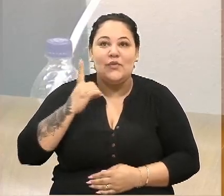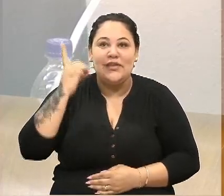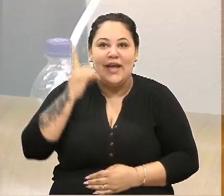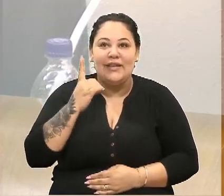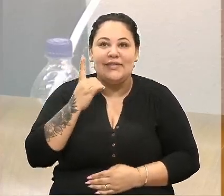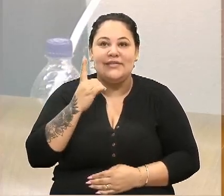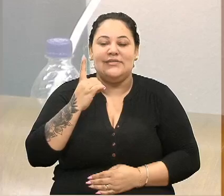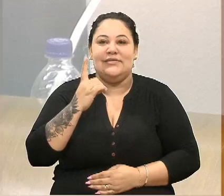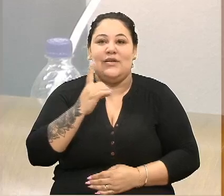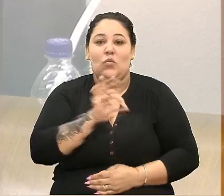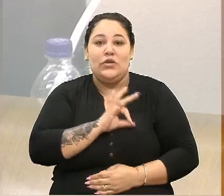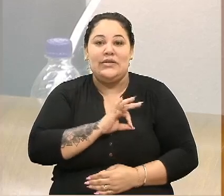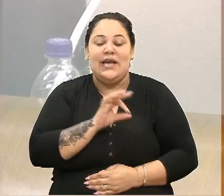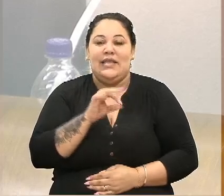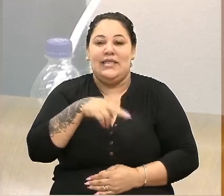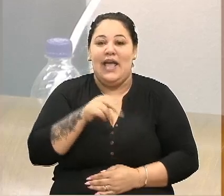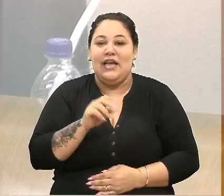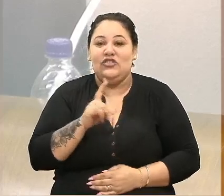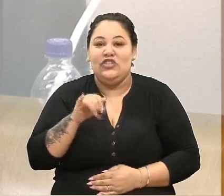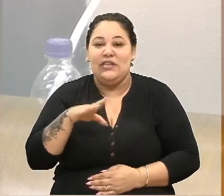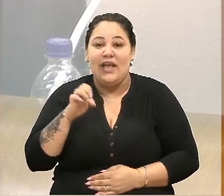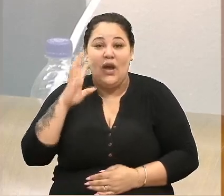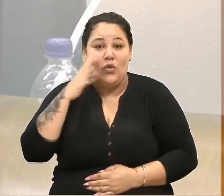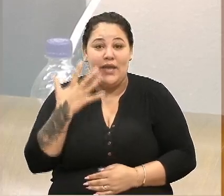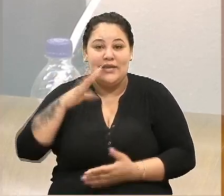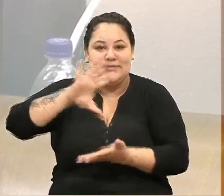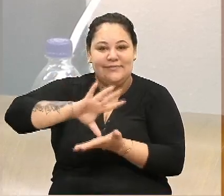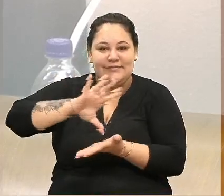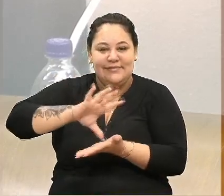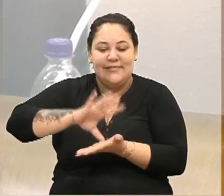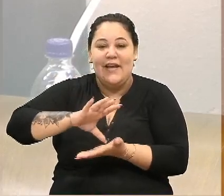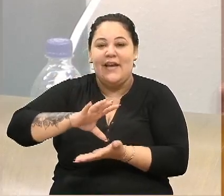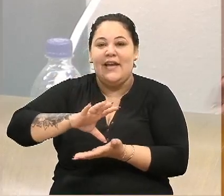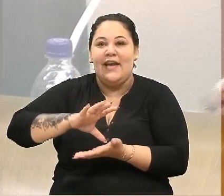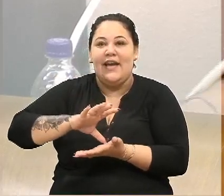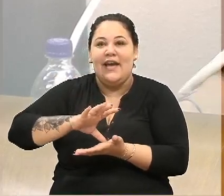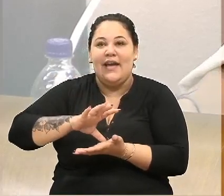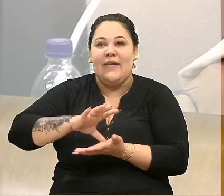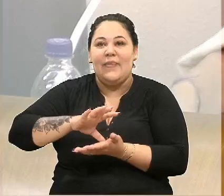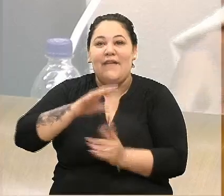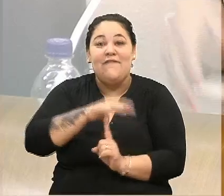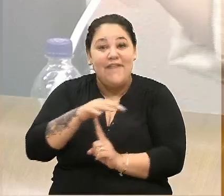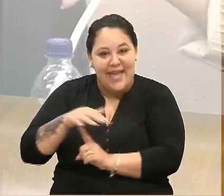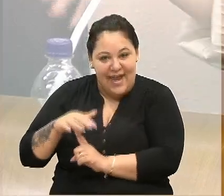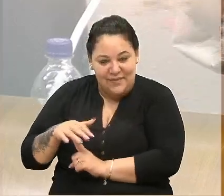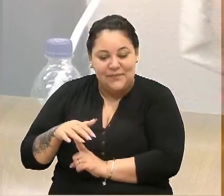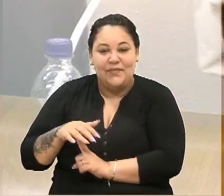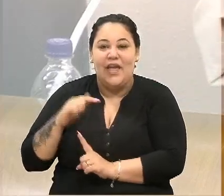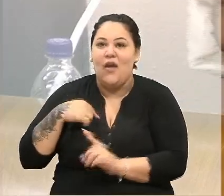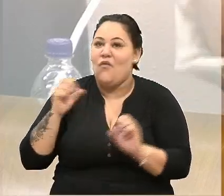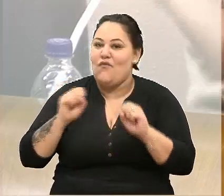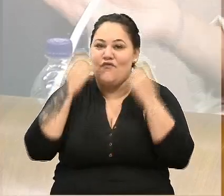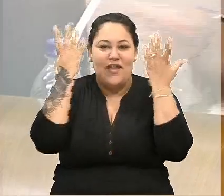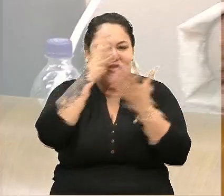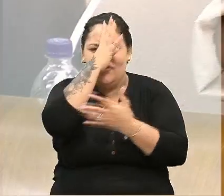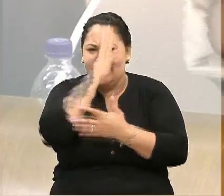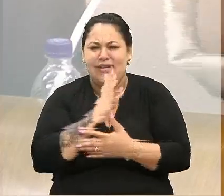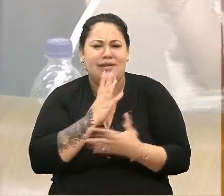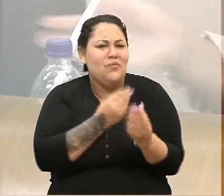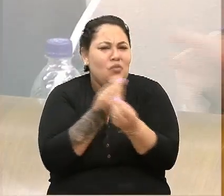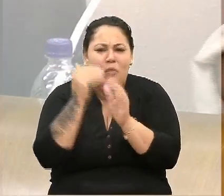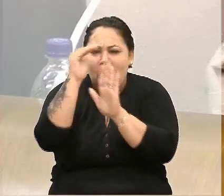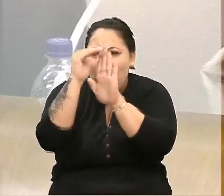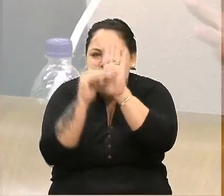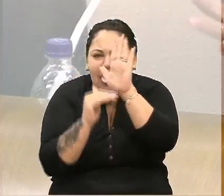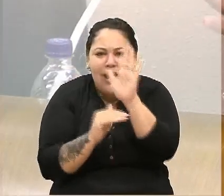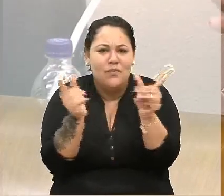na Praça das Feiras, agora dia 30, dia 1º, durante todo o dia. É um evento que é gratuito, né, porque são muitas atrações